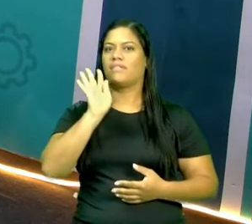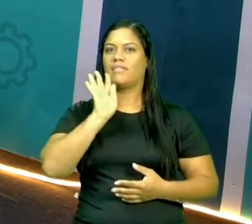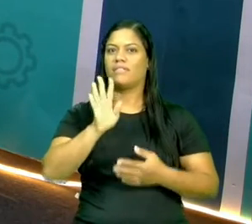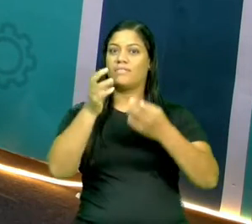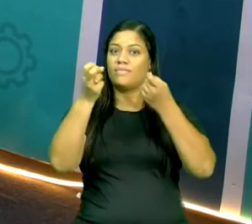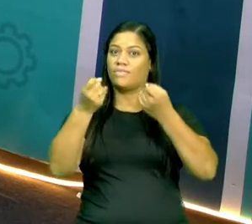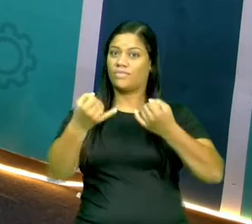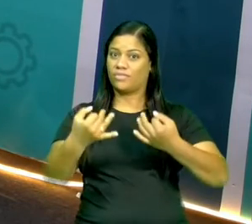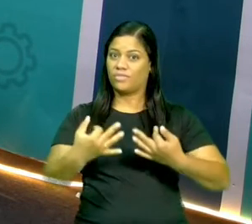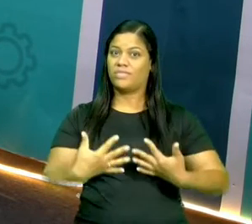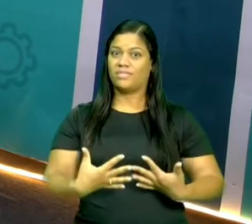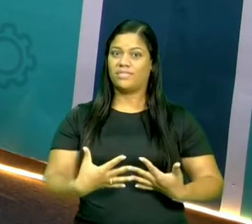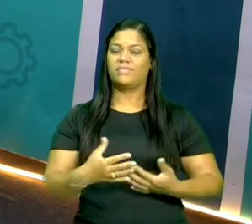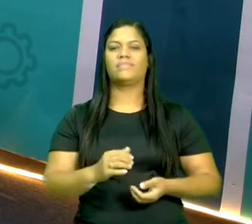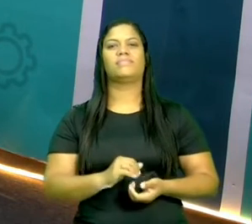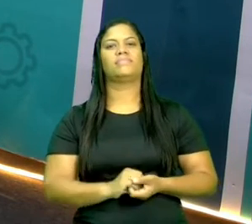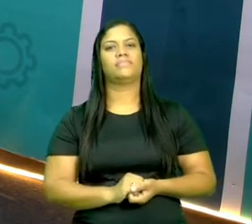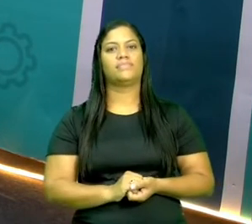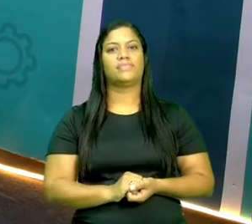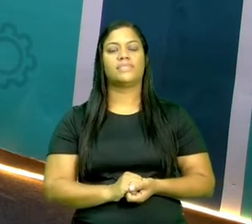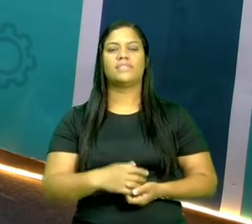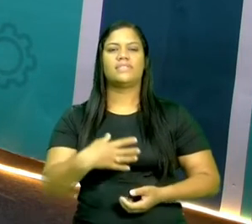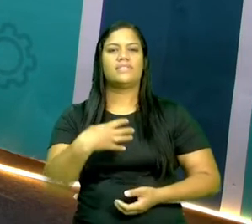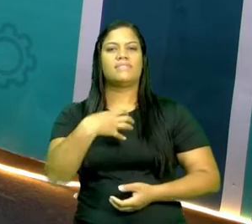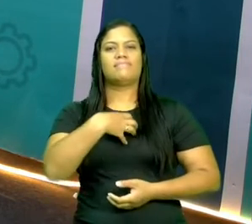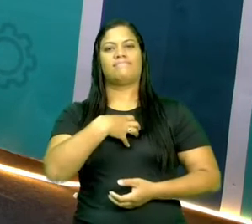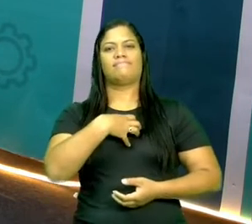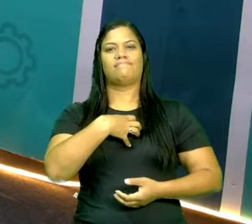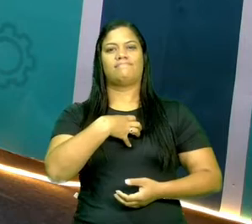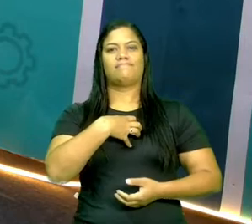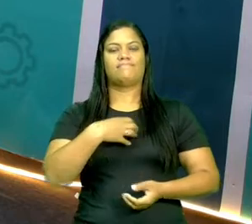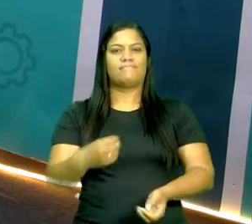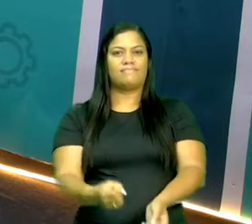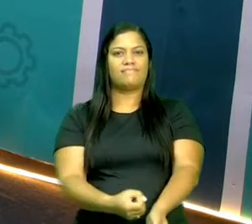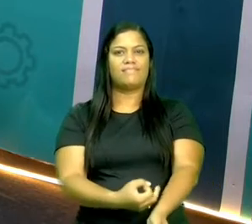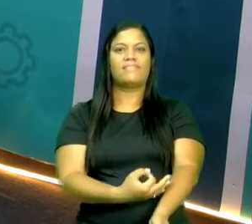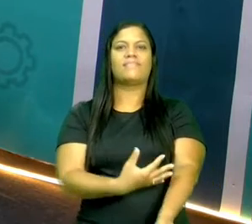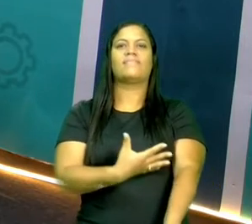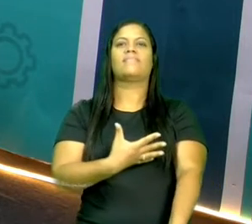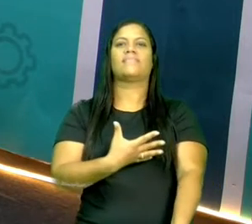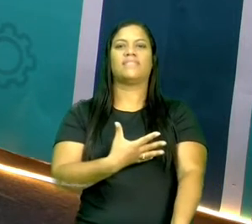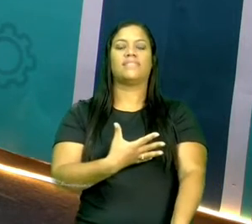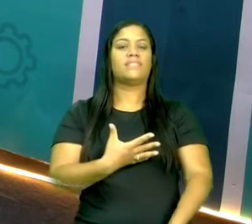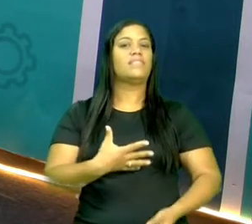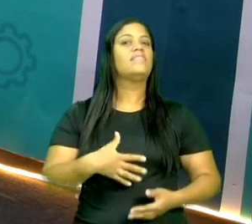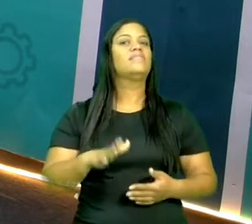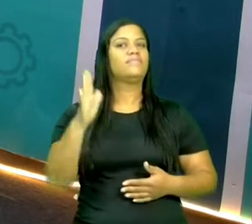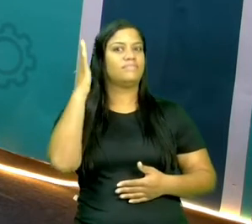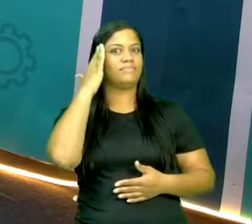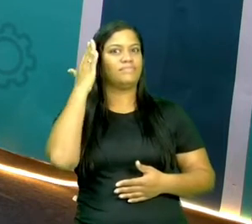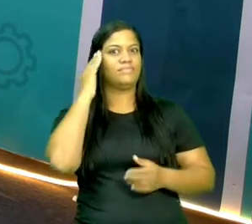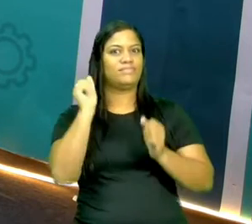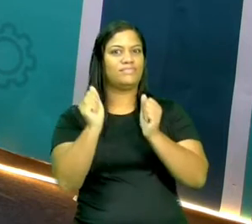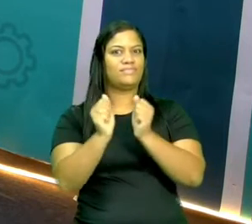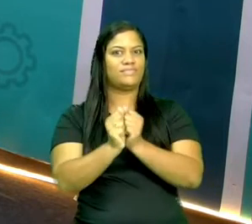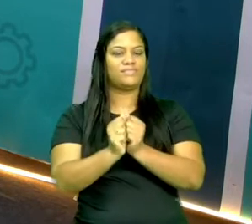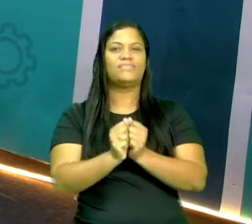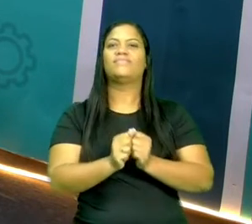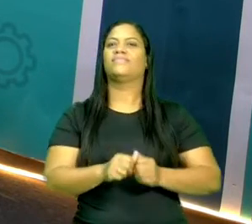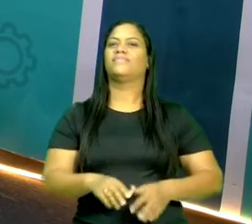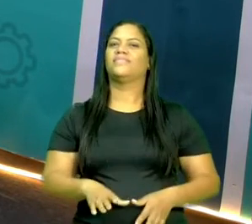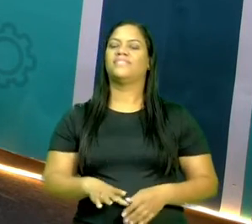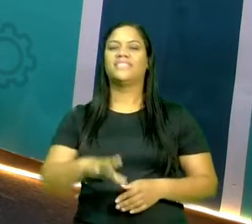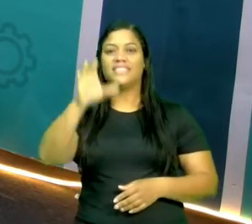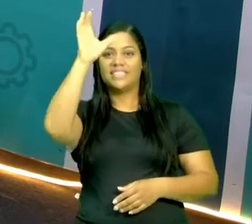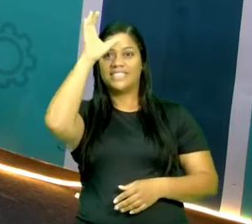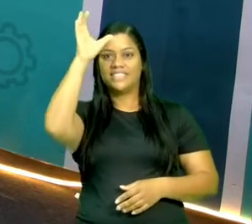fala exatamente sobre isso, sobre os sentimentos, sobre as emoções. Vamos ouvir junto com a tia, levantar aí do sofá,